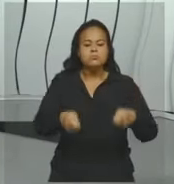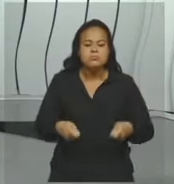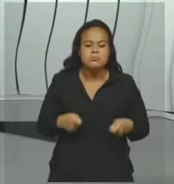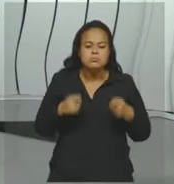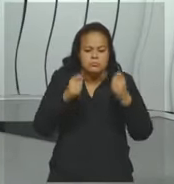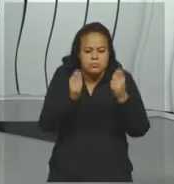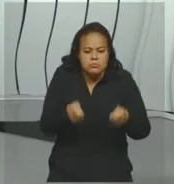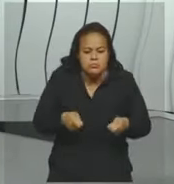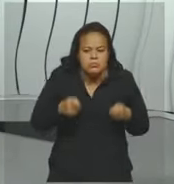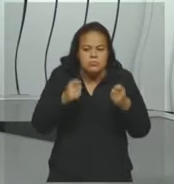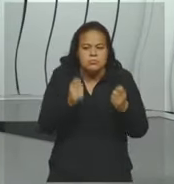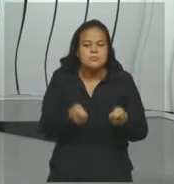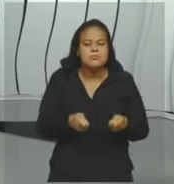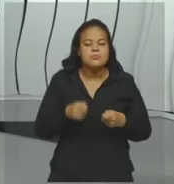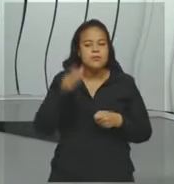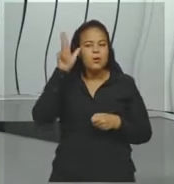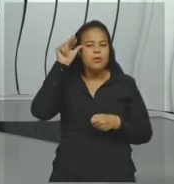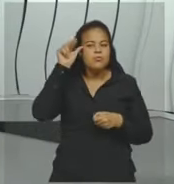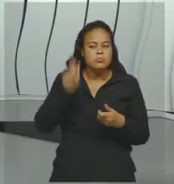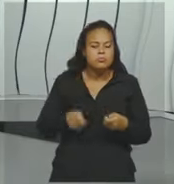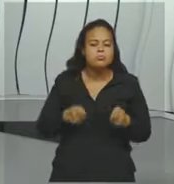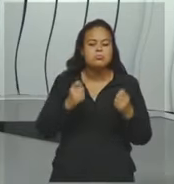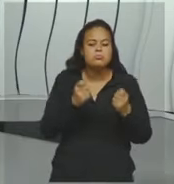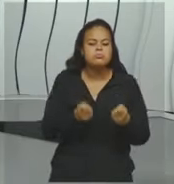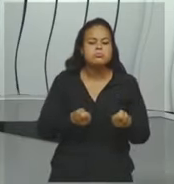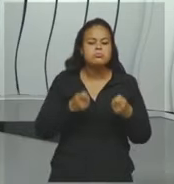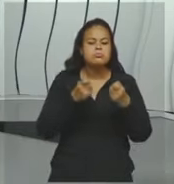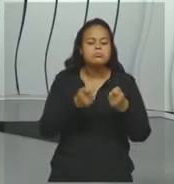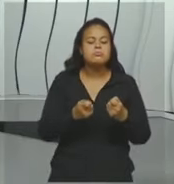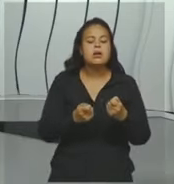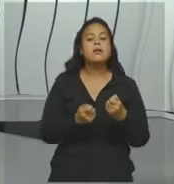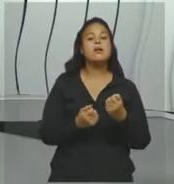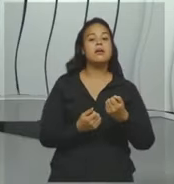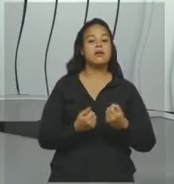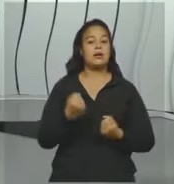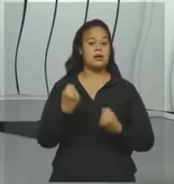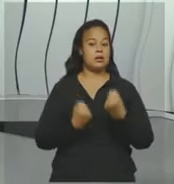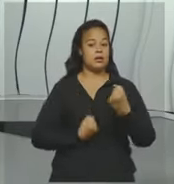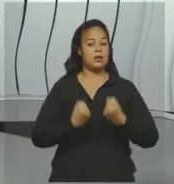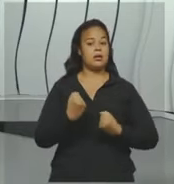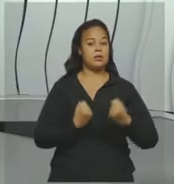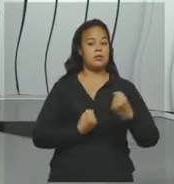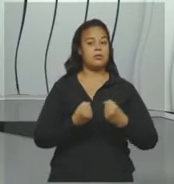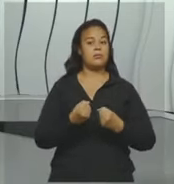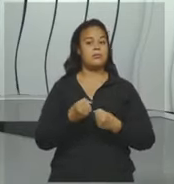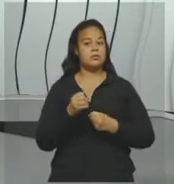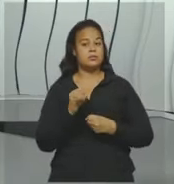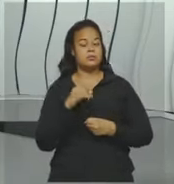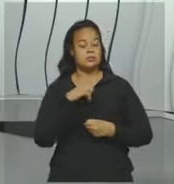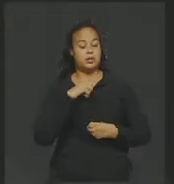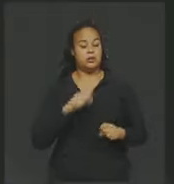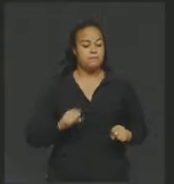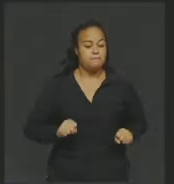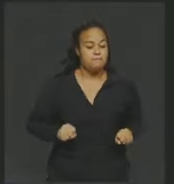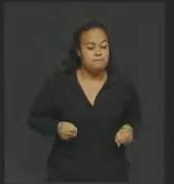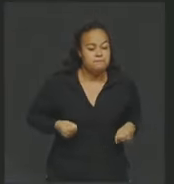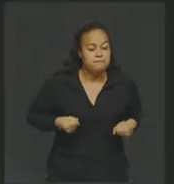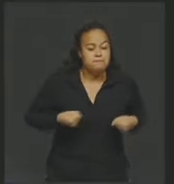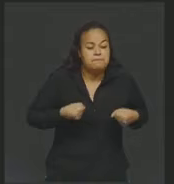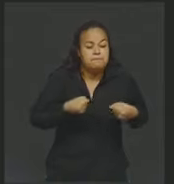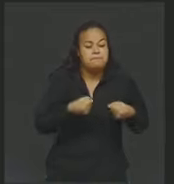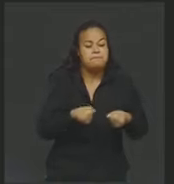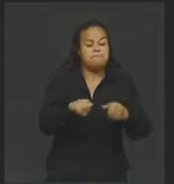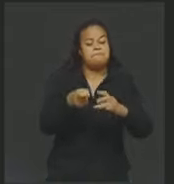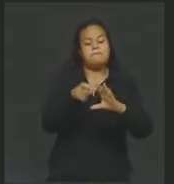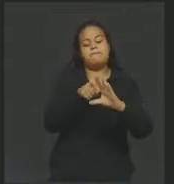a ideia da roda é que uma força aplicada aqui, ó, se você aplicar uma força aqui no lado mais